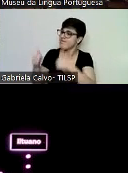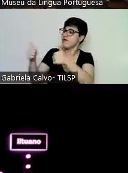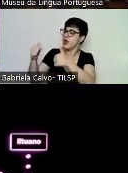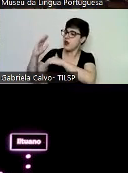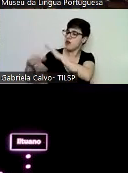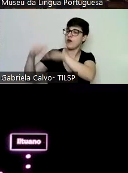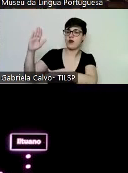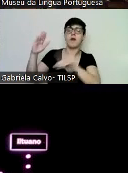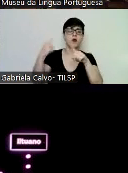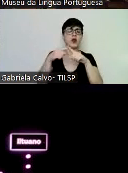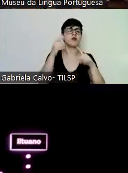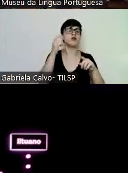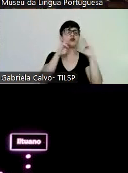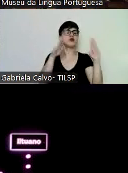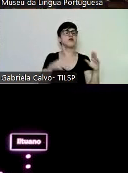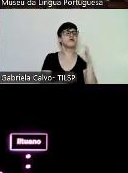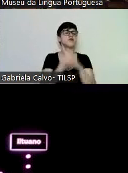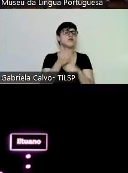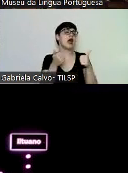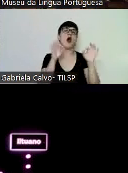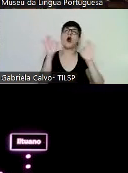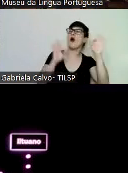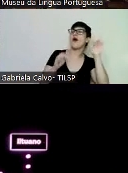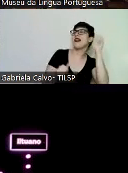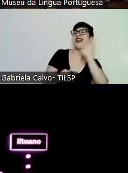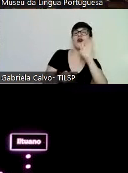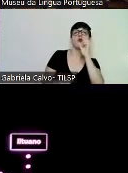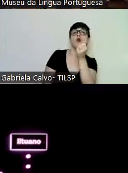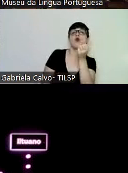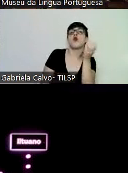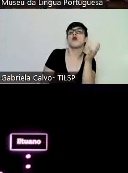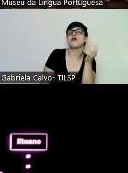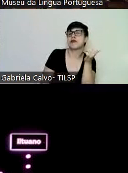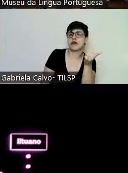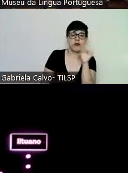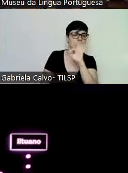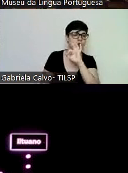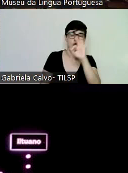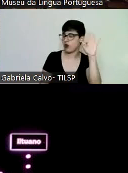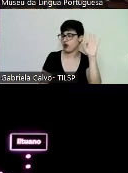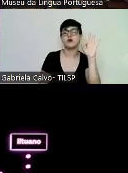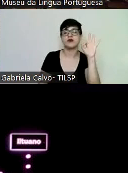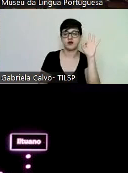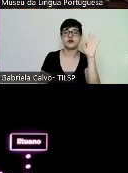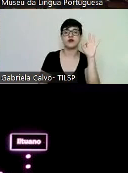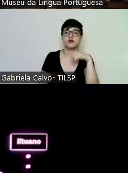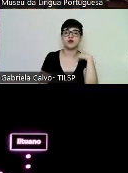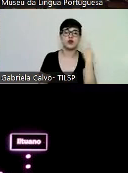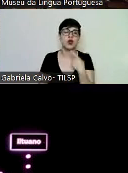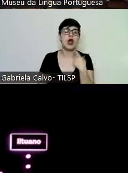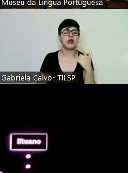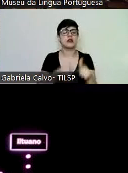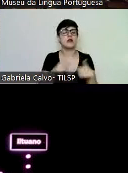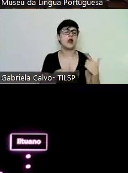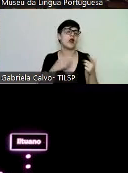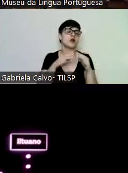É muito fácil você ter um impacto numérico e aquele Impacto numérico não se desdobrar então trabalhar né Para a gente escapar da lógica